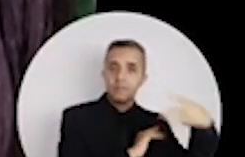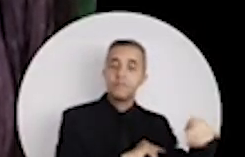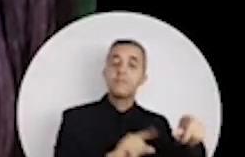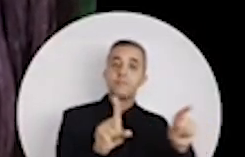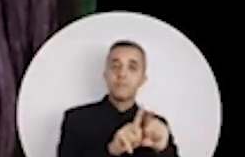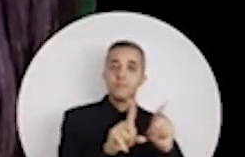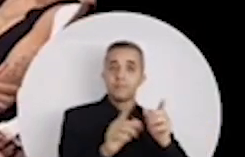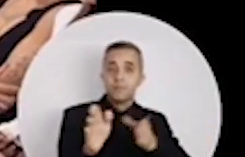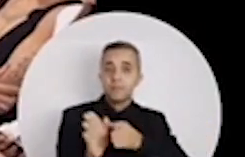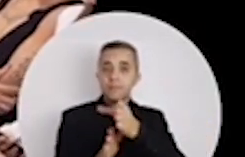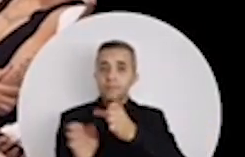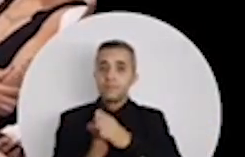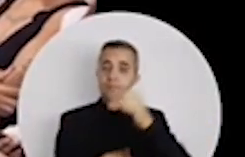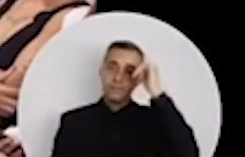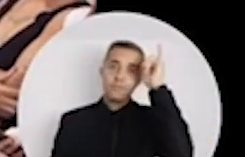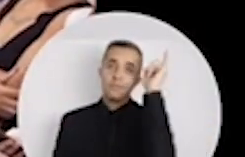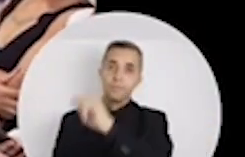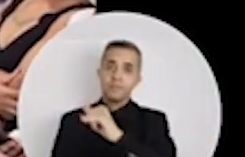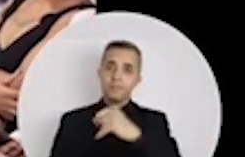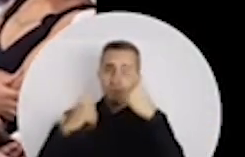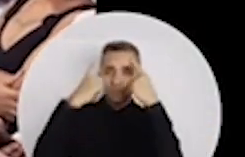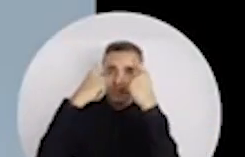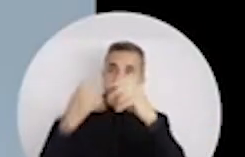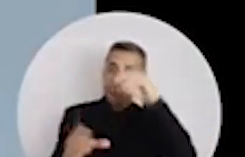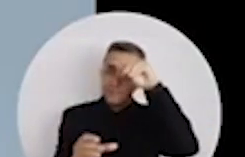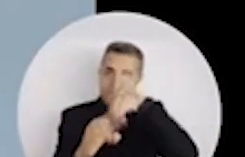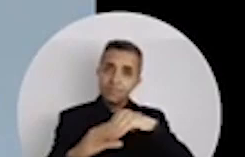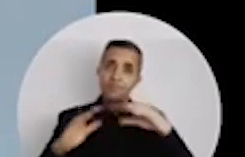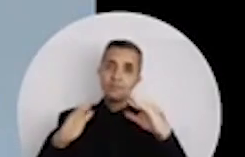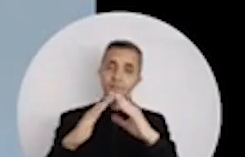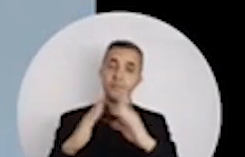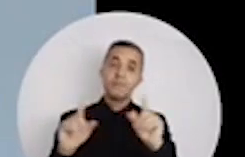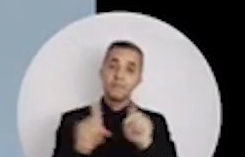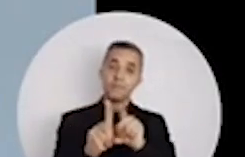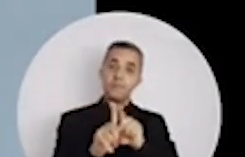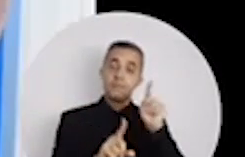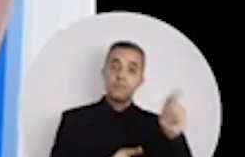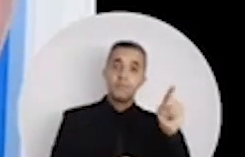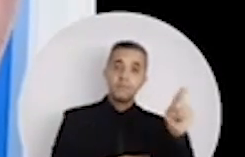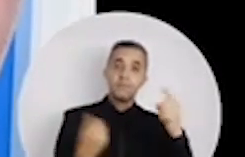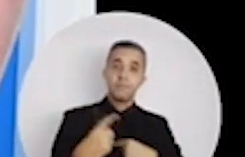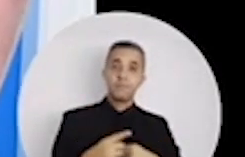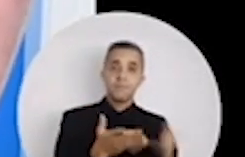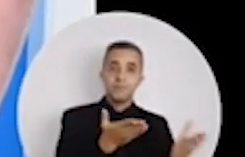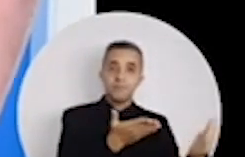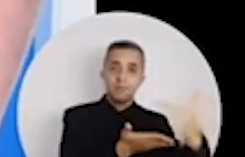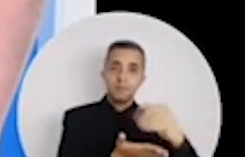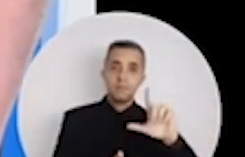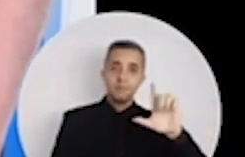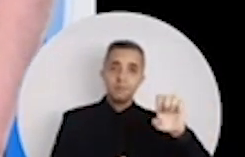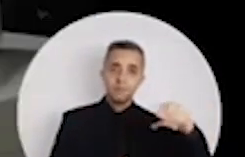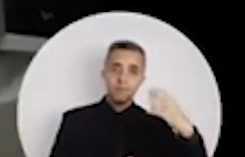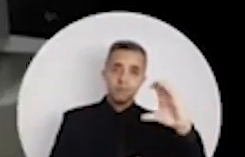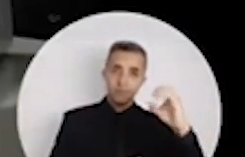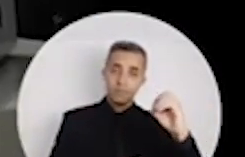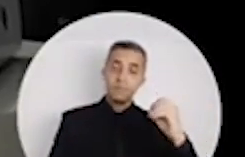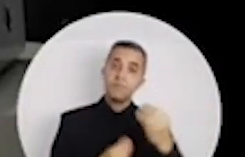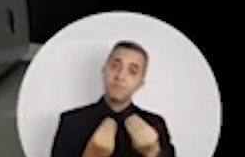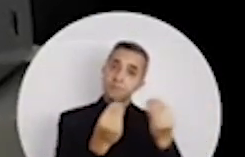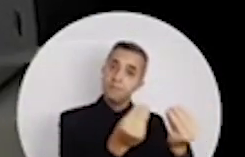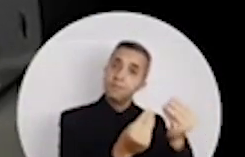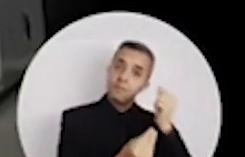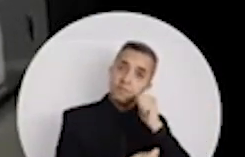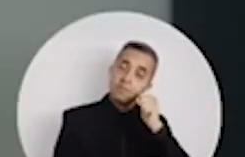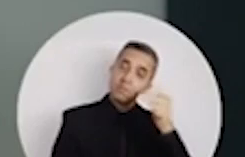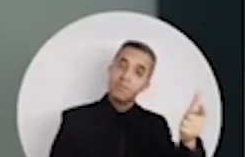ao empreendedorismo, orientações de combate à violência doméstica e até a arrecadação de lenços para mulheres